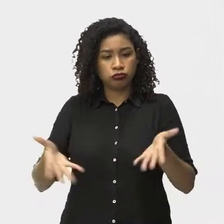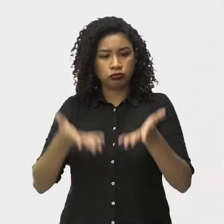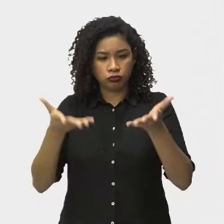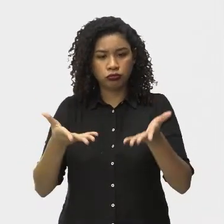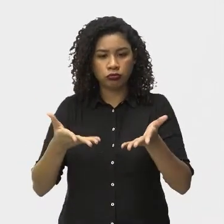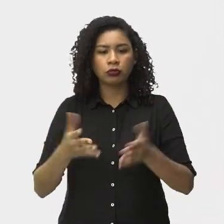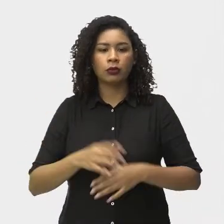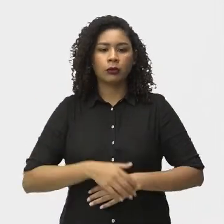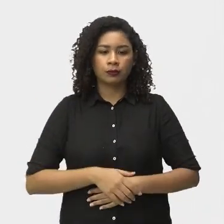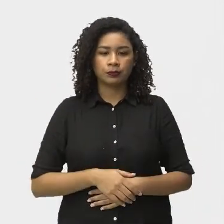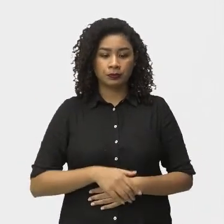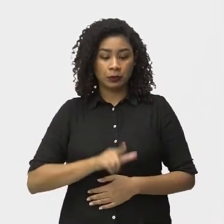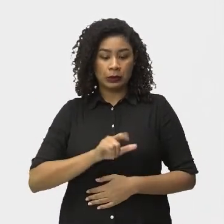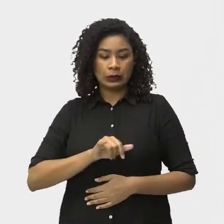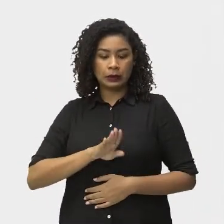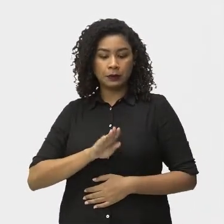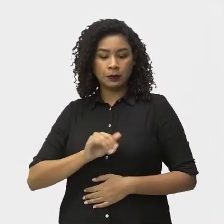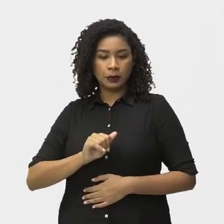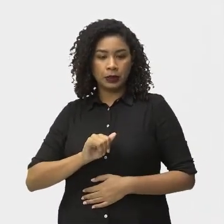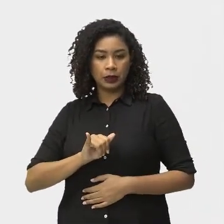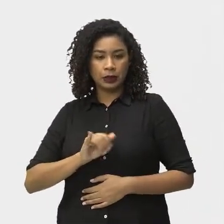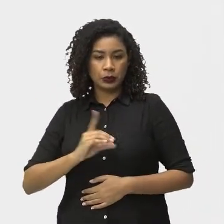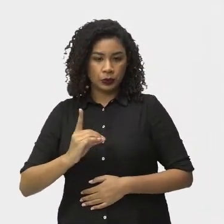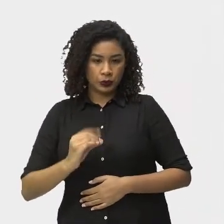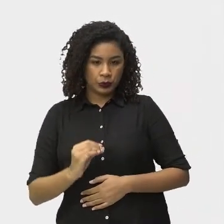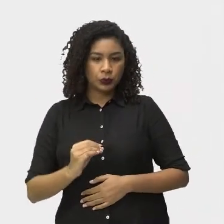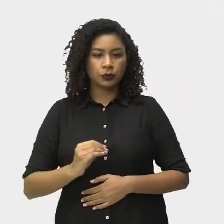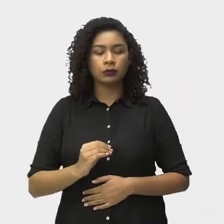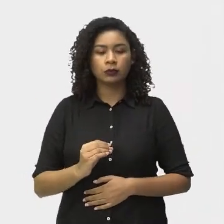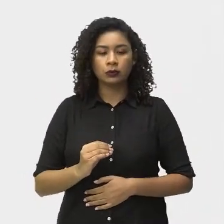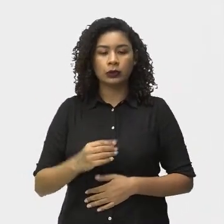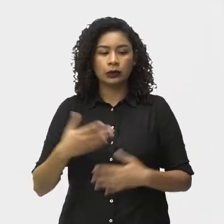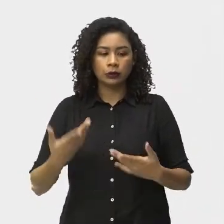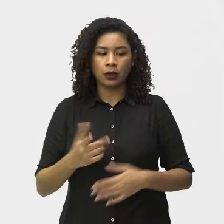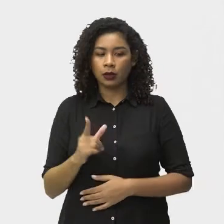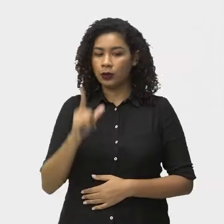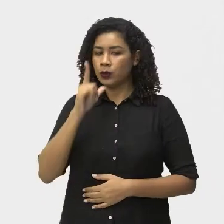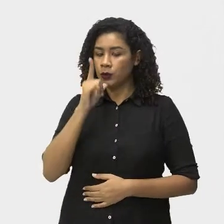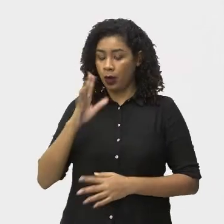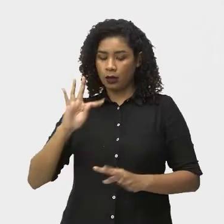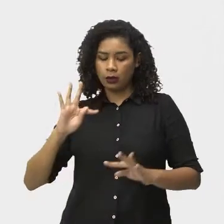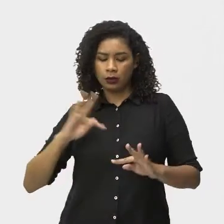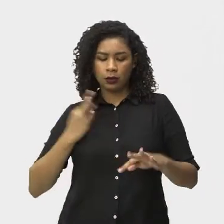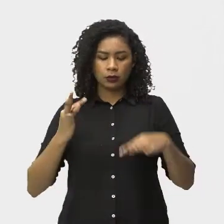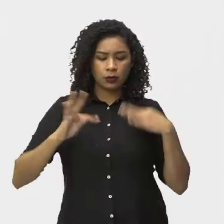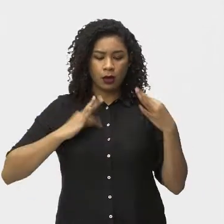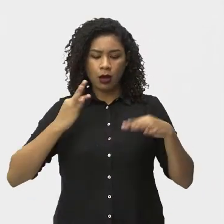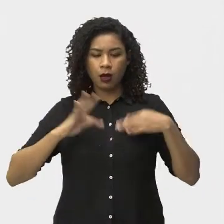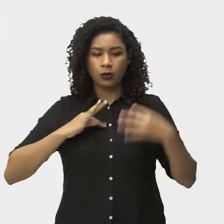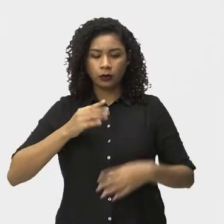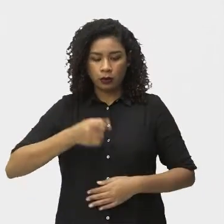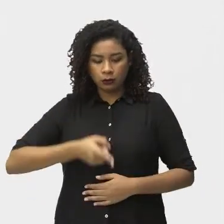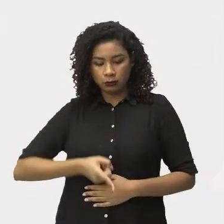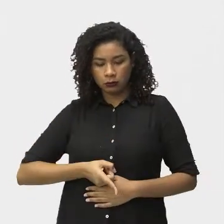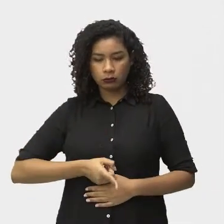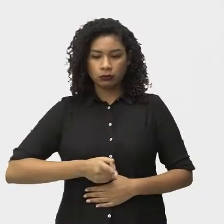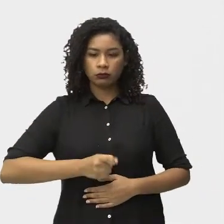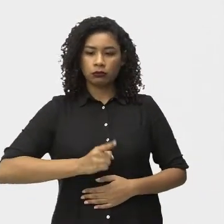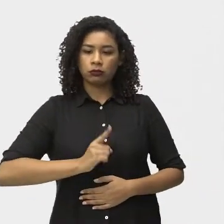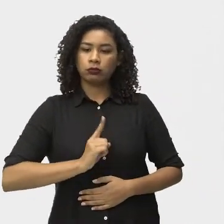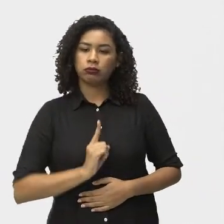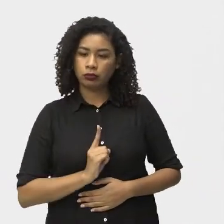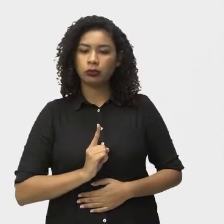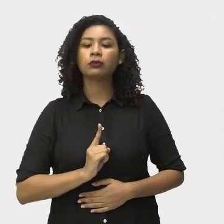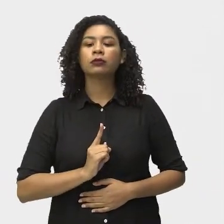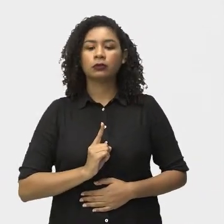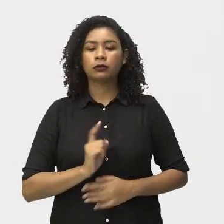partir da libido, né, do indivíduo, o que que vai acontecer? Esse órgão ele vai intumescer, olha lá. Ele vai aumentar de volume para que ele